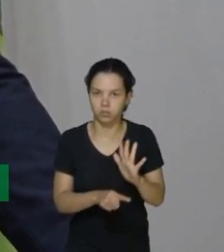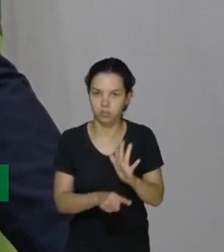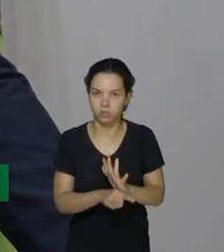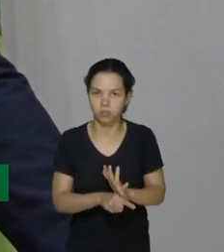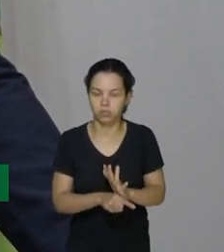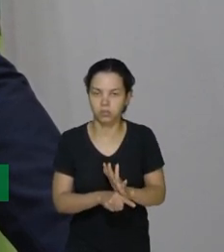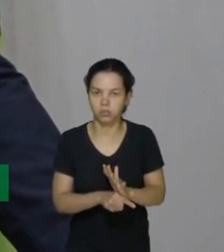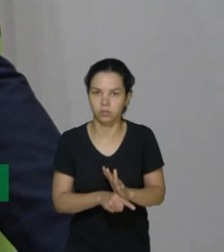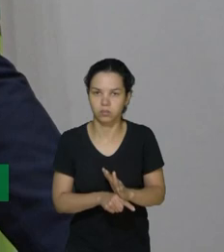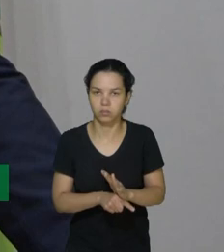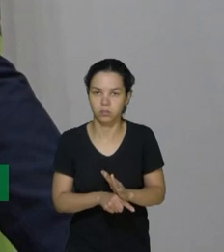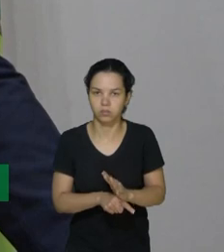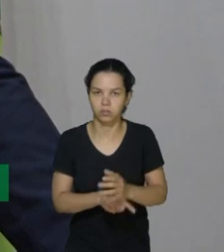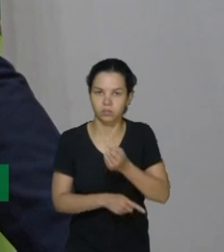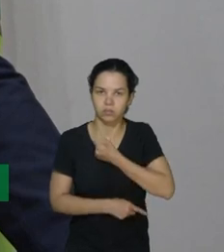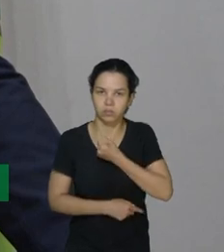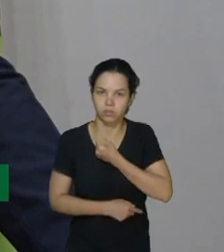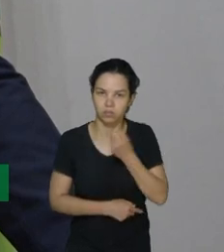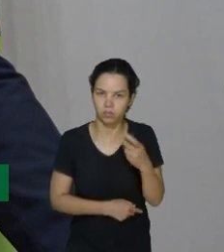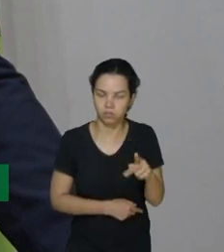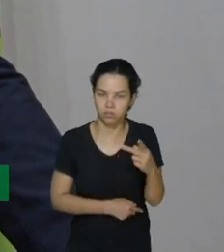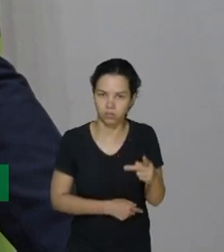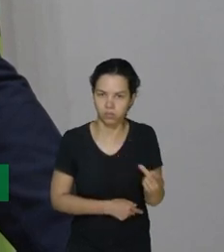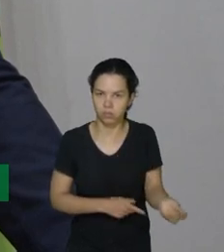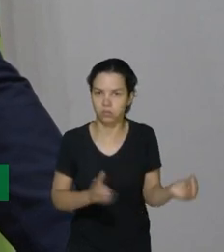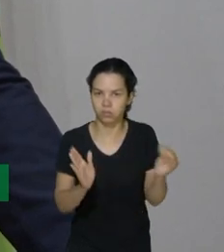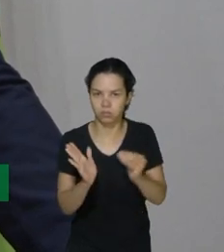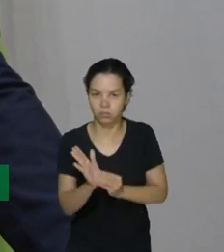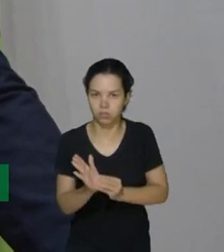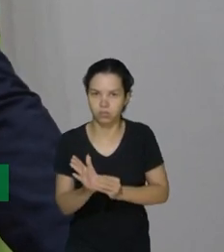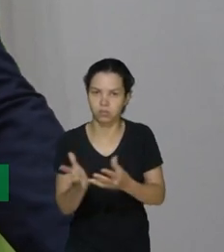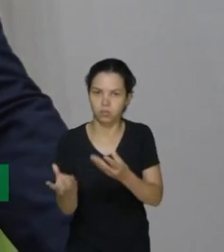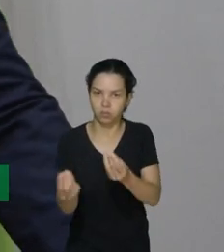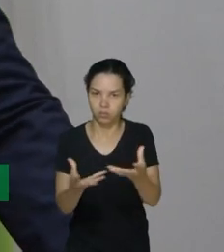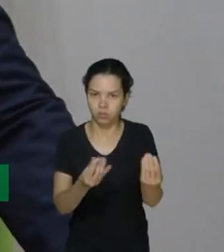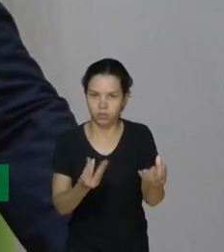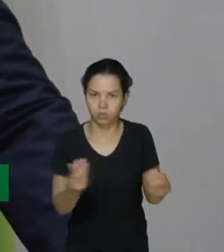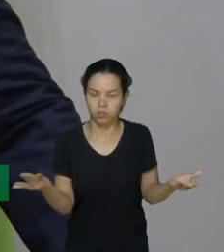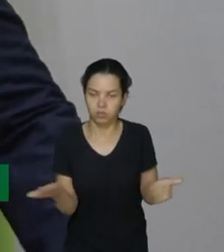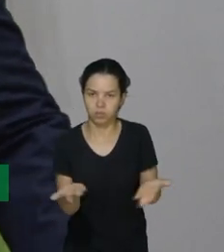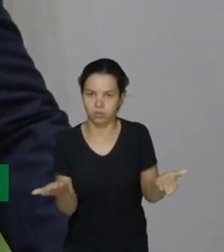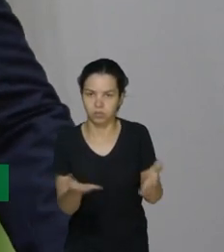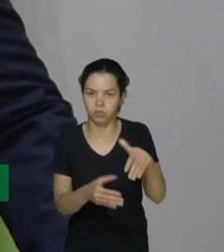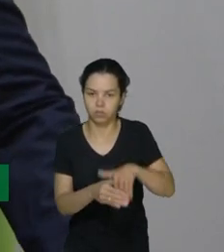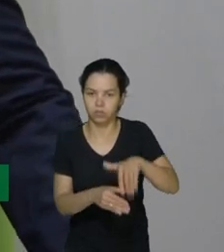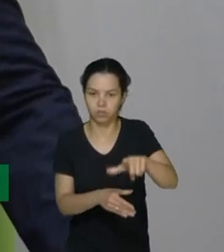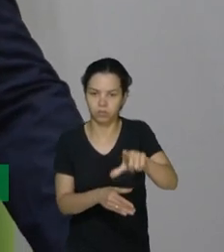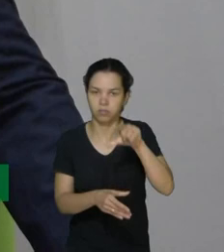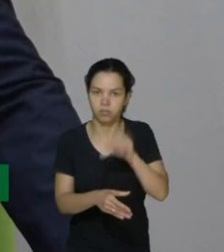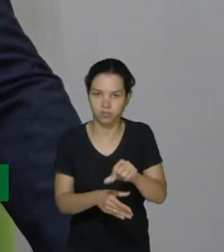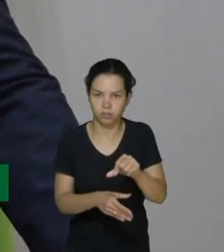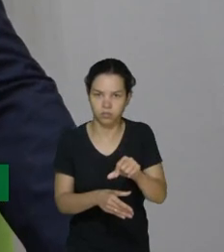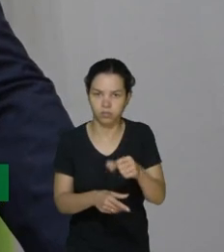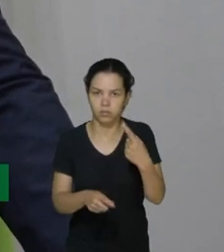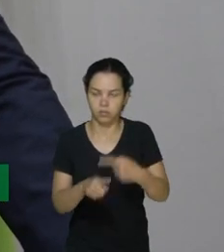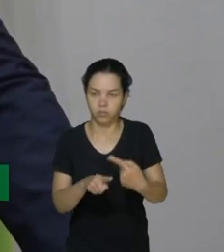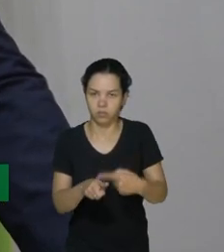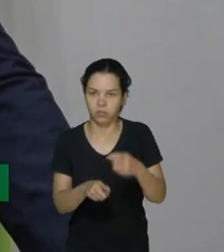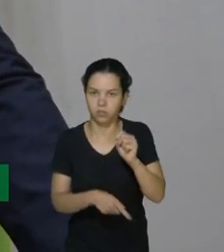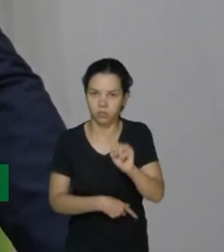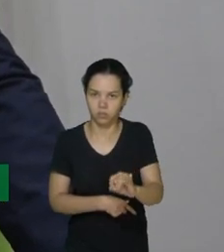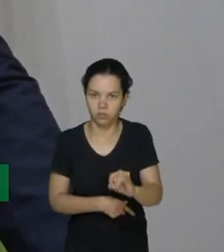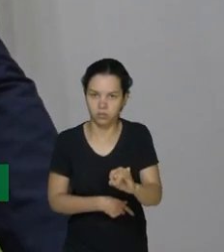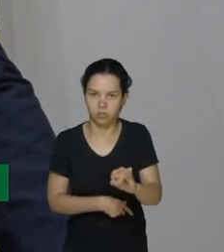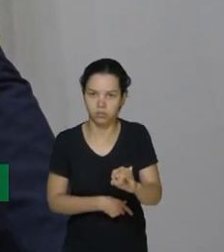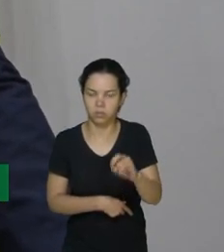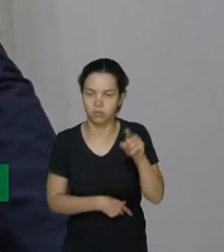o seu número na cédula, para que muitos que estão aqui dentro hoje pudessem estar aqui. Porque se o tivessem negado, não